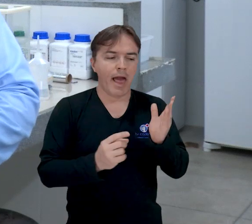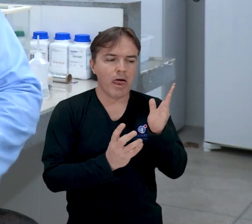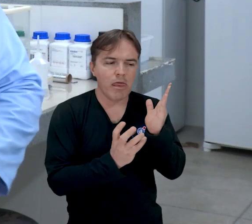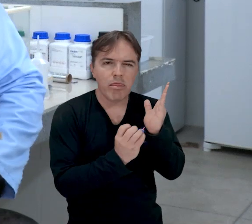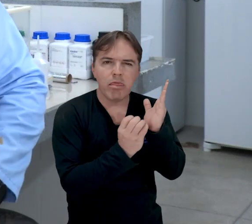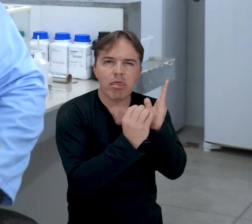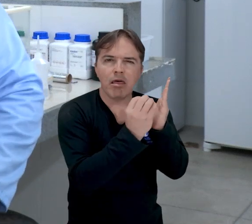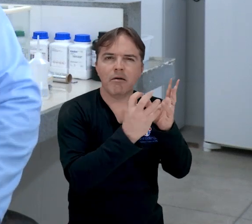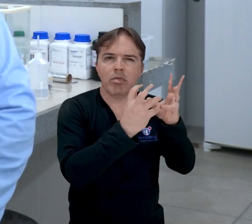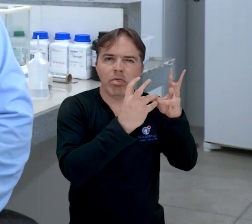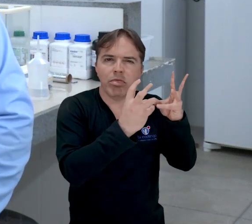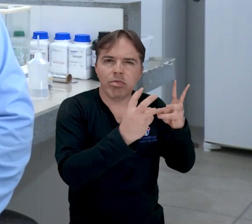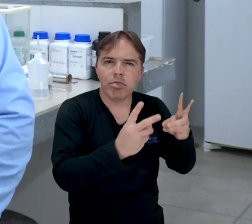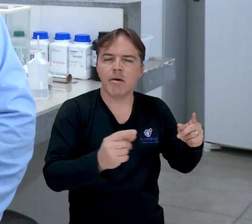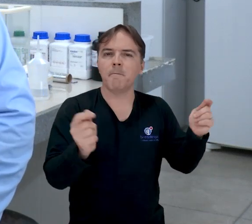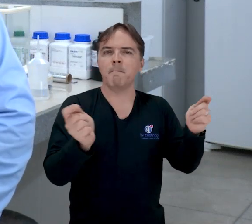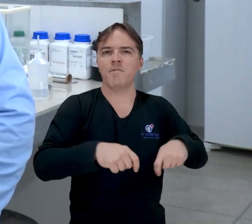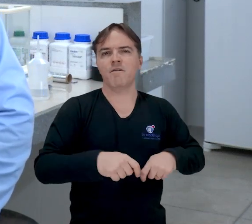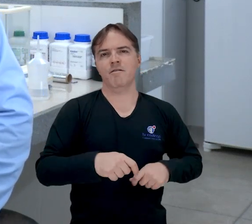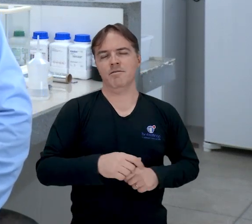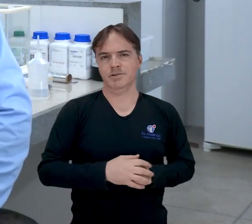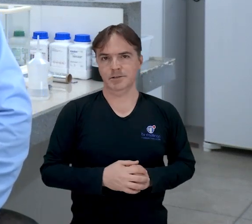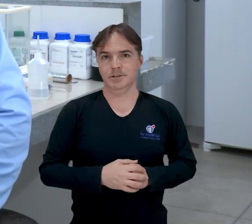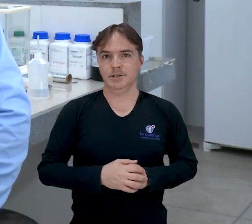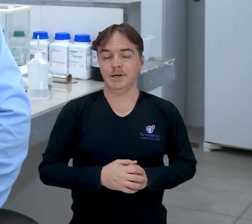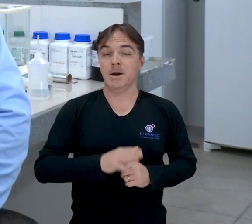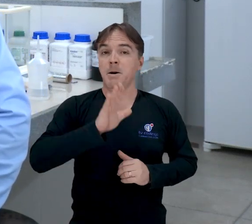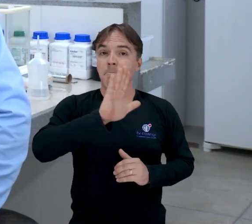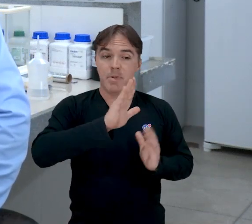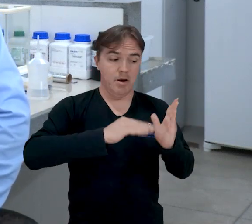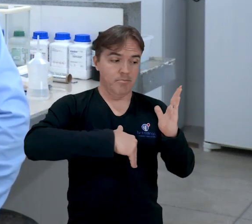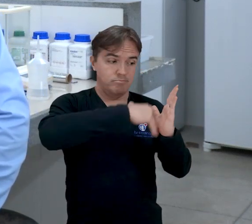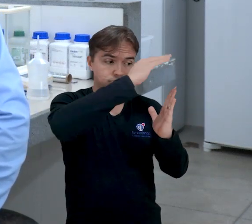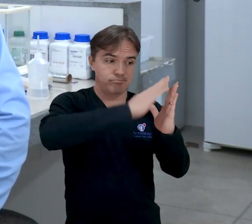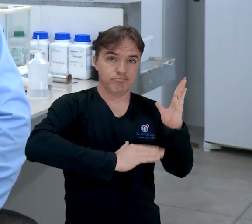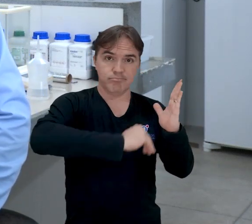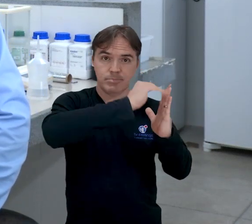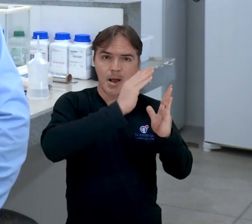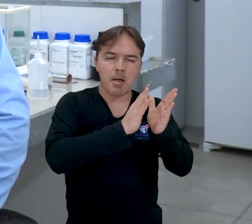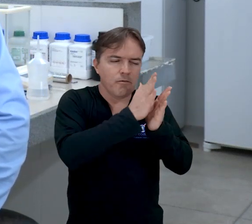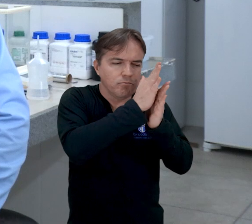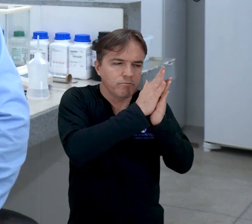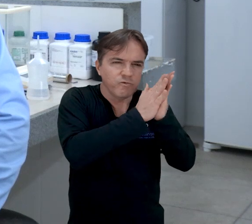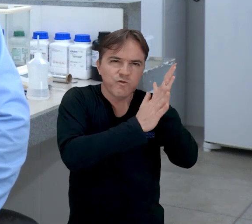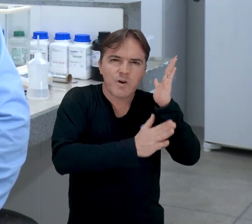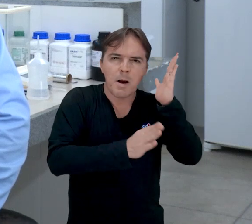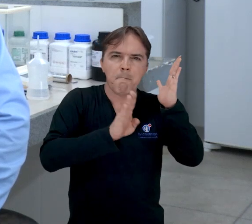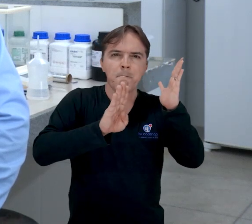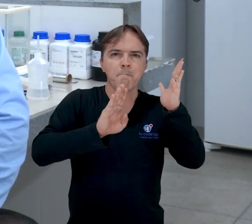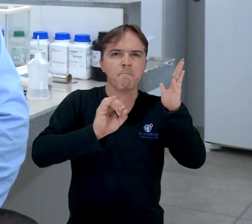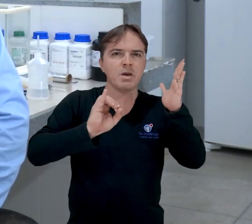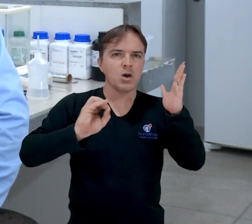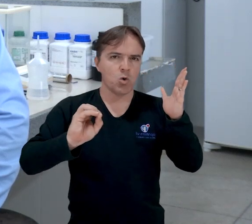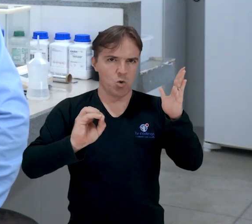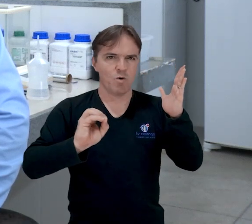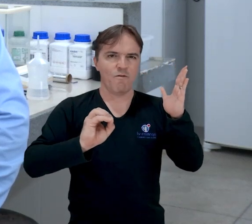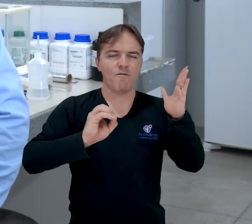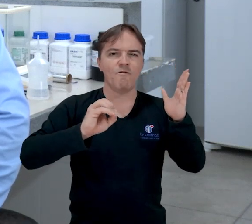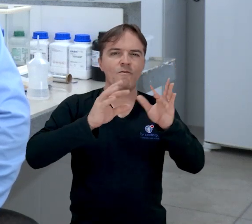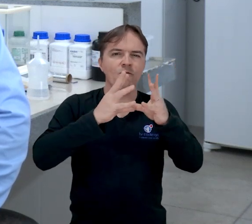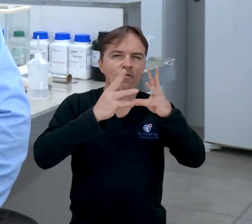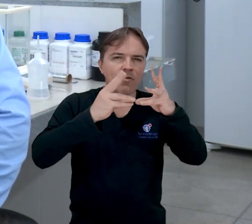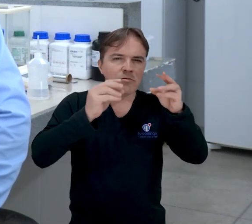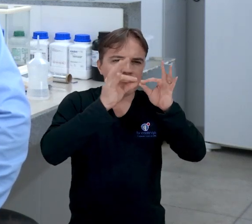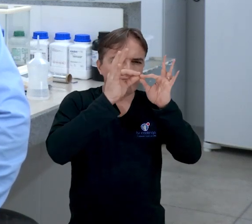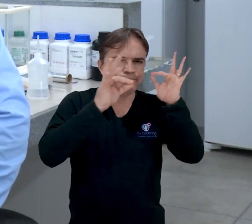efeito antibacteriano de formação da camada de biofilme foi interessante porque nos mostrou que havia um